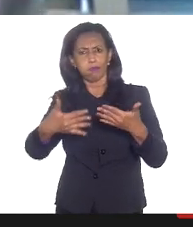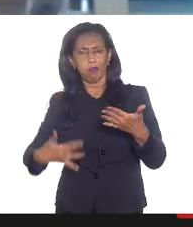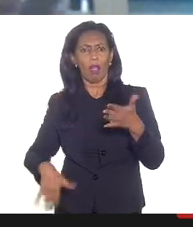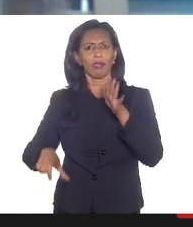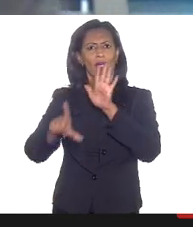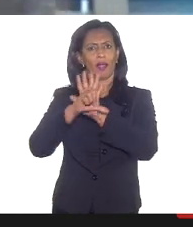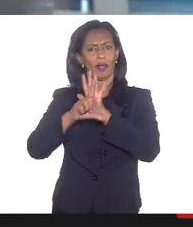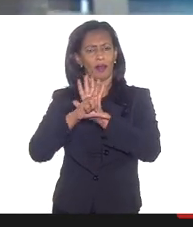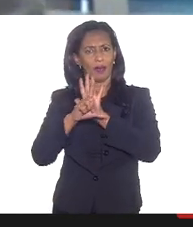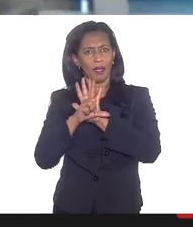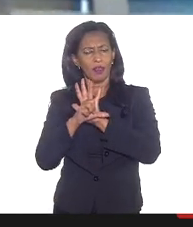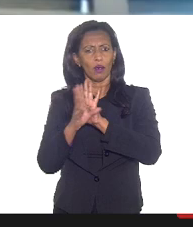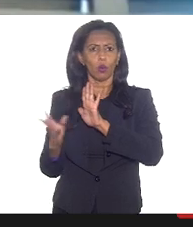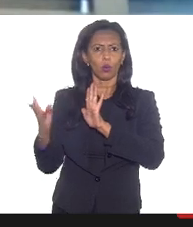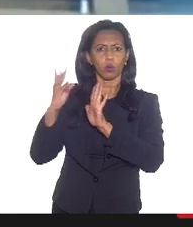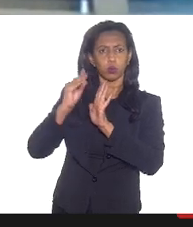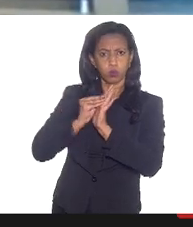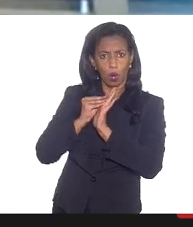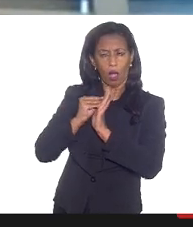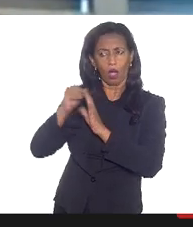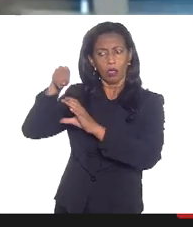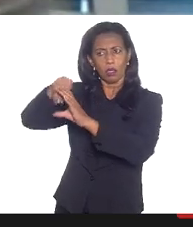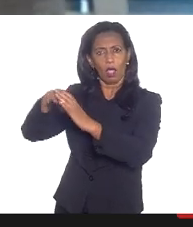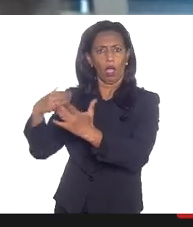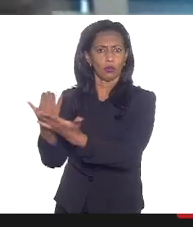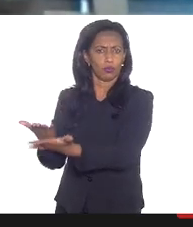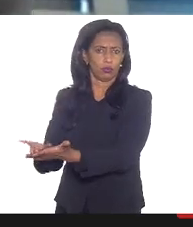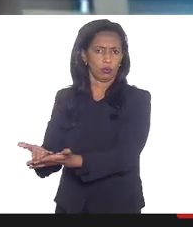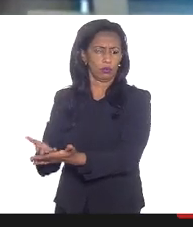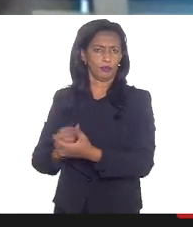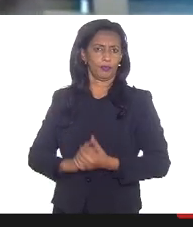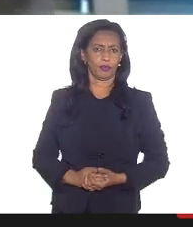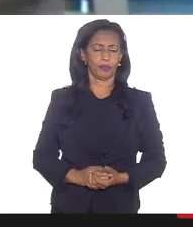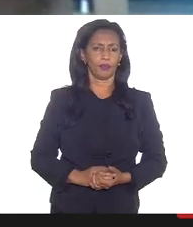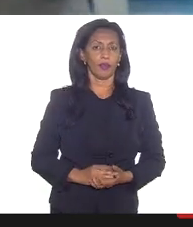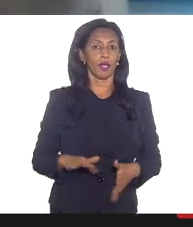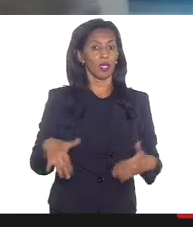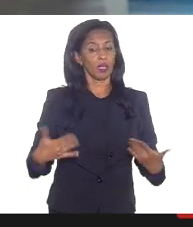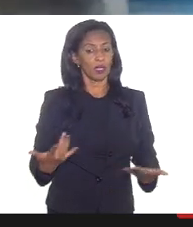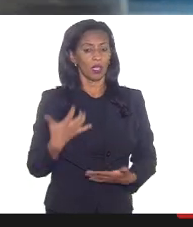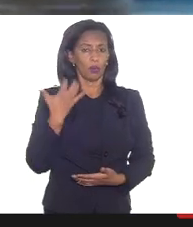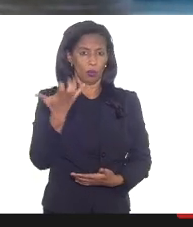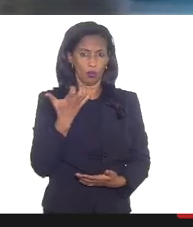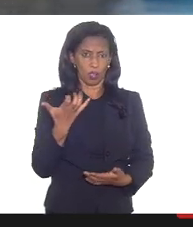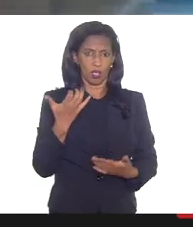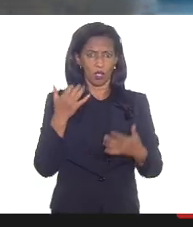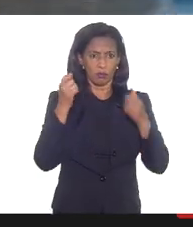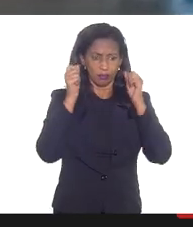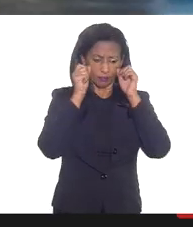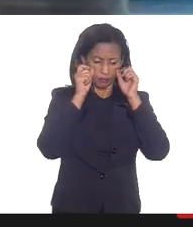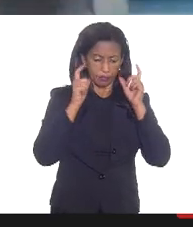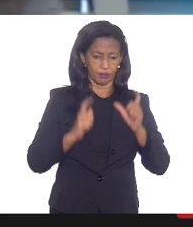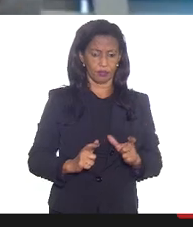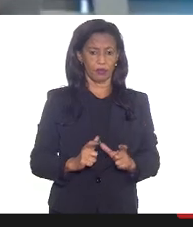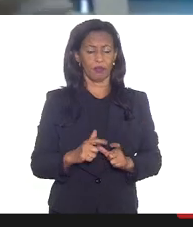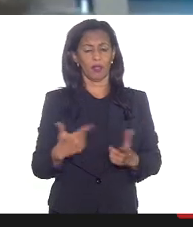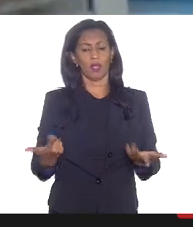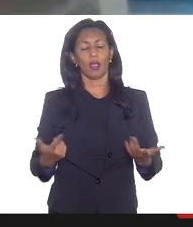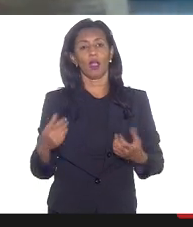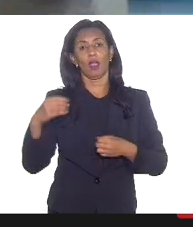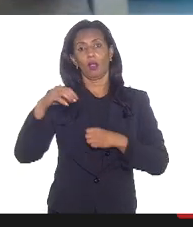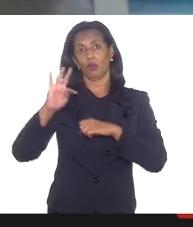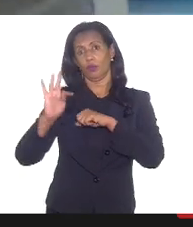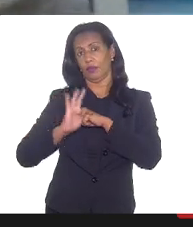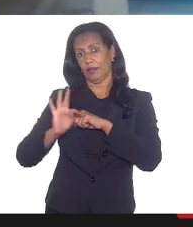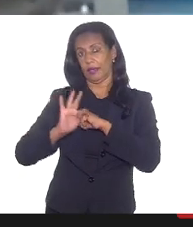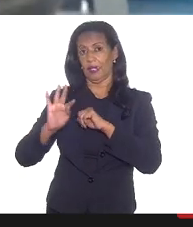leis no chão da escola. Então, eu queria chamar a atenção aqui na condição, talvez, de um técnico da educação,